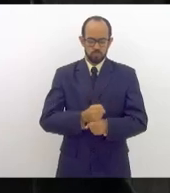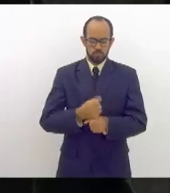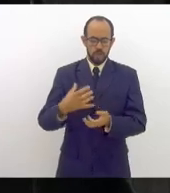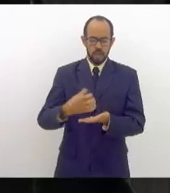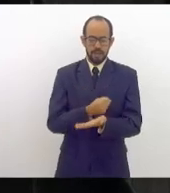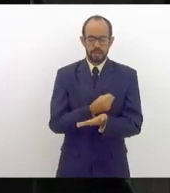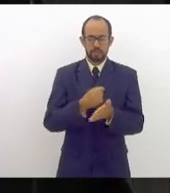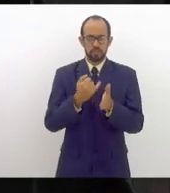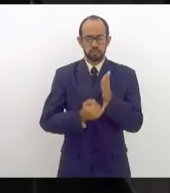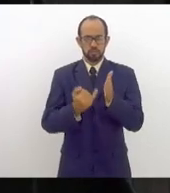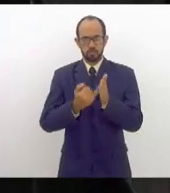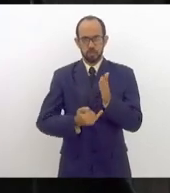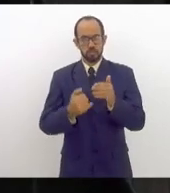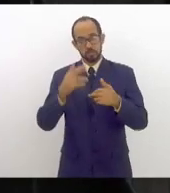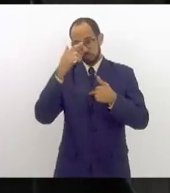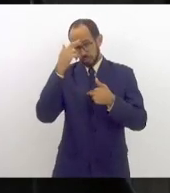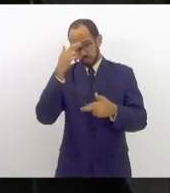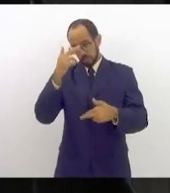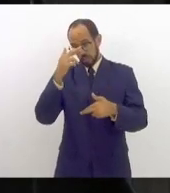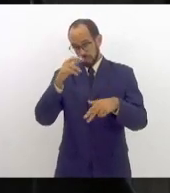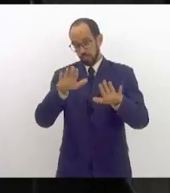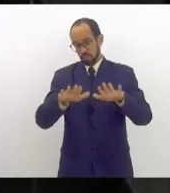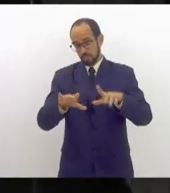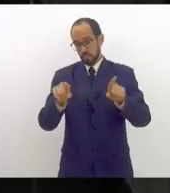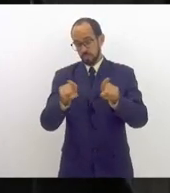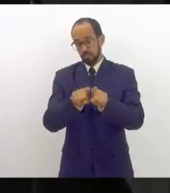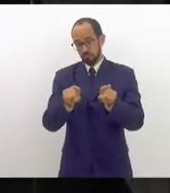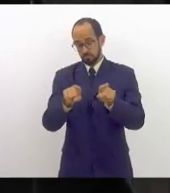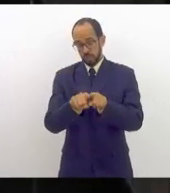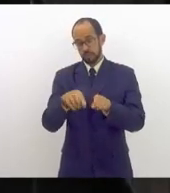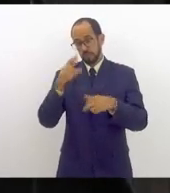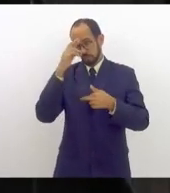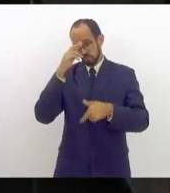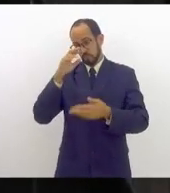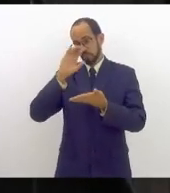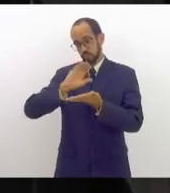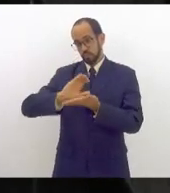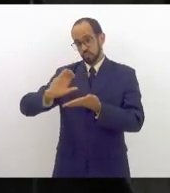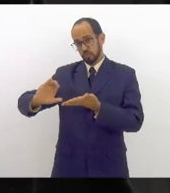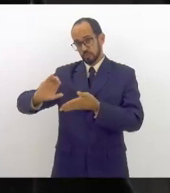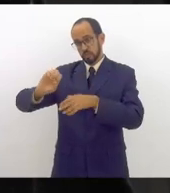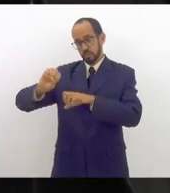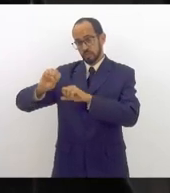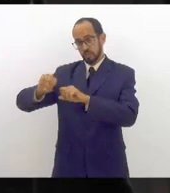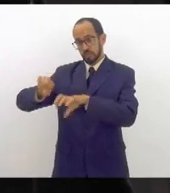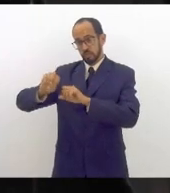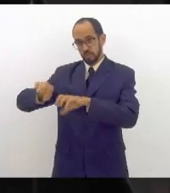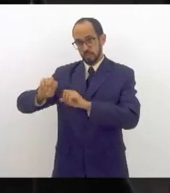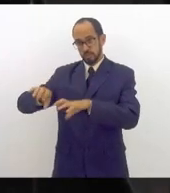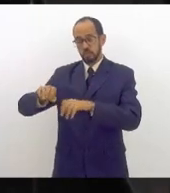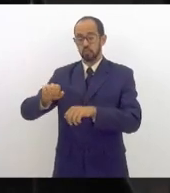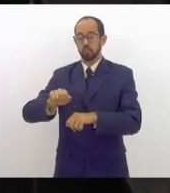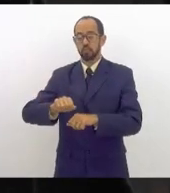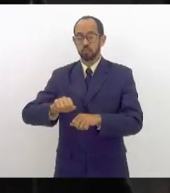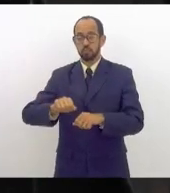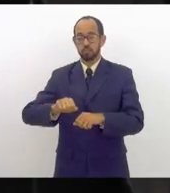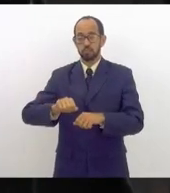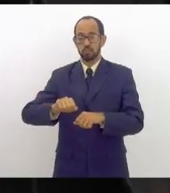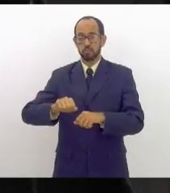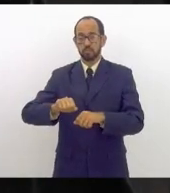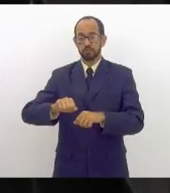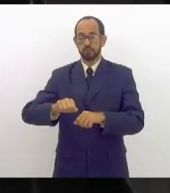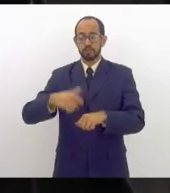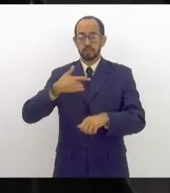mas também que sejam respeitados os investimentos em educação, os investimentos